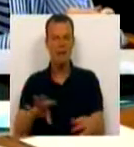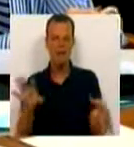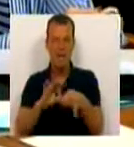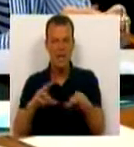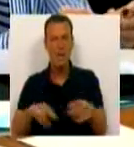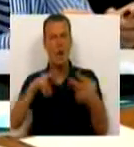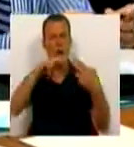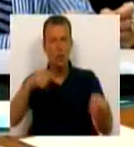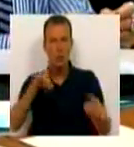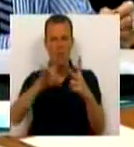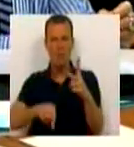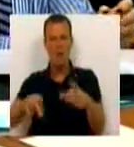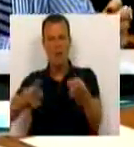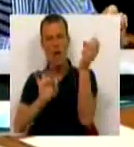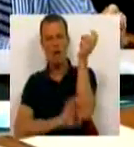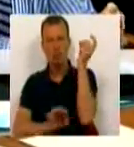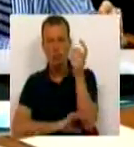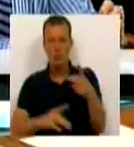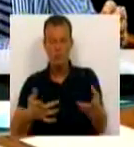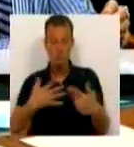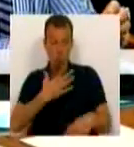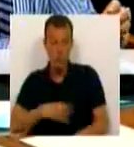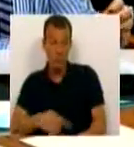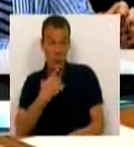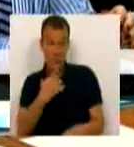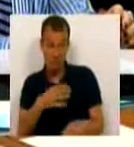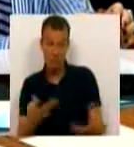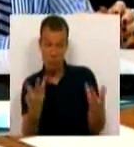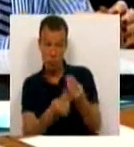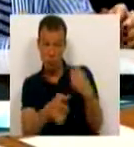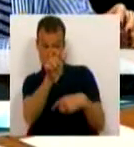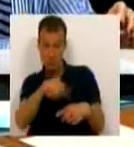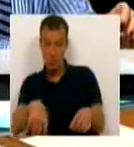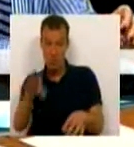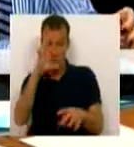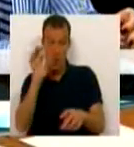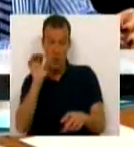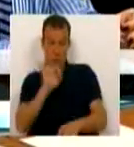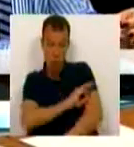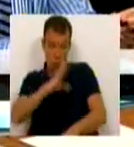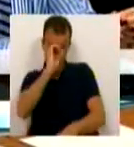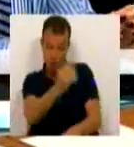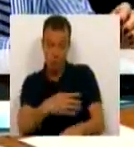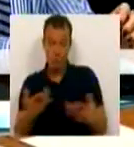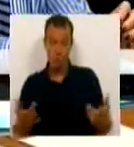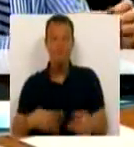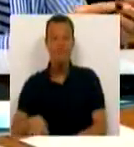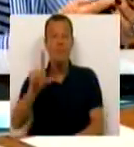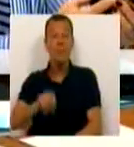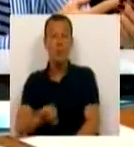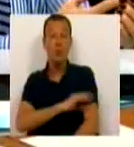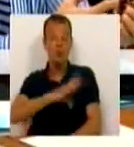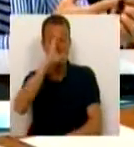este nome ou se com outro. Também gostaria de ouvir um comentário do senhor ministro em relação a isto. Depois também gostaria, Sr. Ministro,